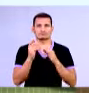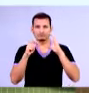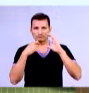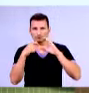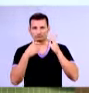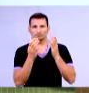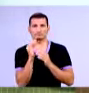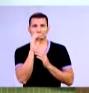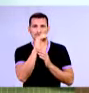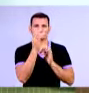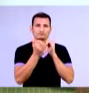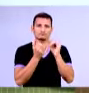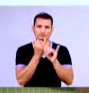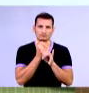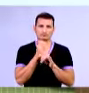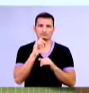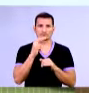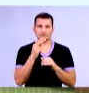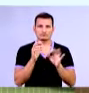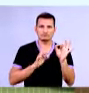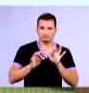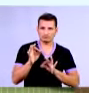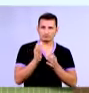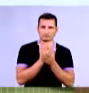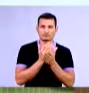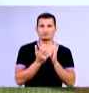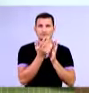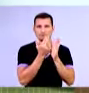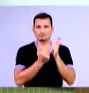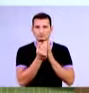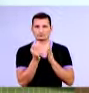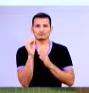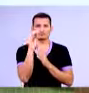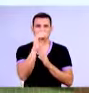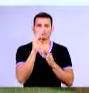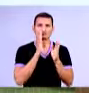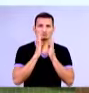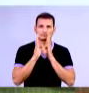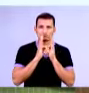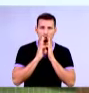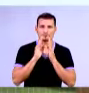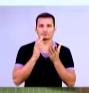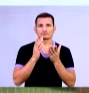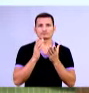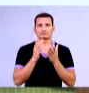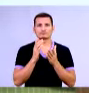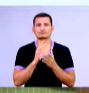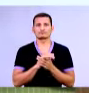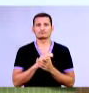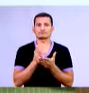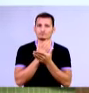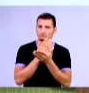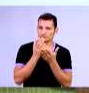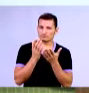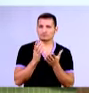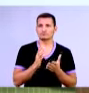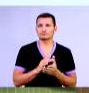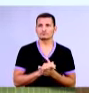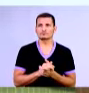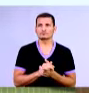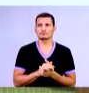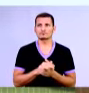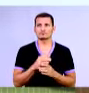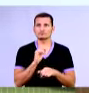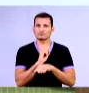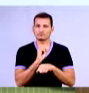na internet, ou feito a manipulação de alguma imagem, postado isso no Facebook, no Instagram, em alguma dessas mídias, né? Eu